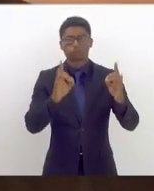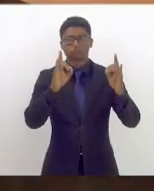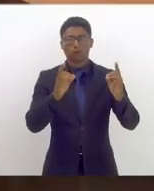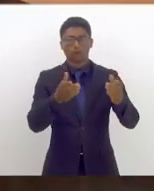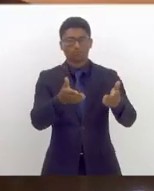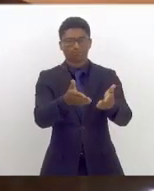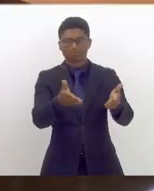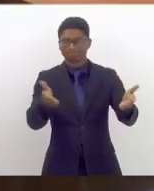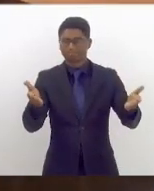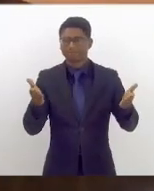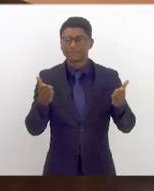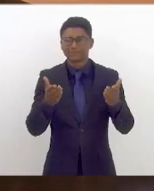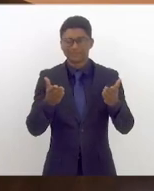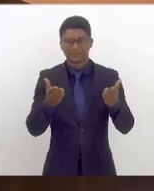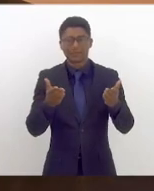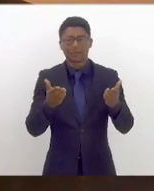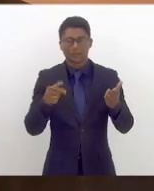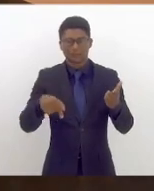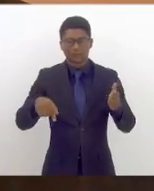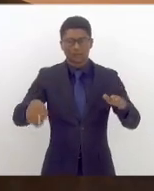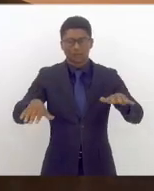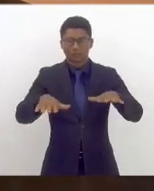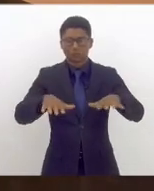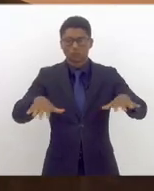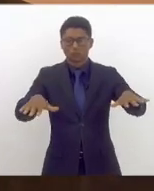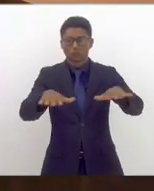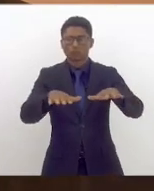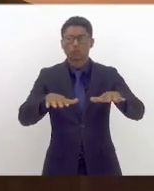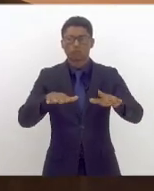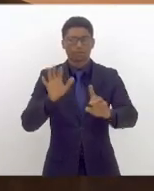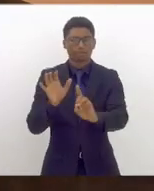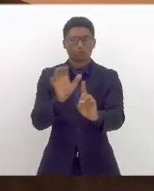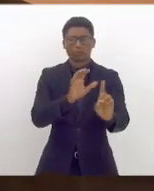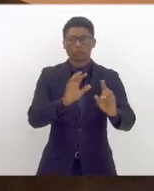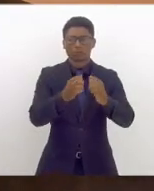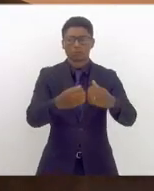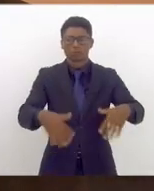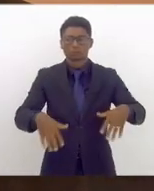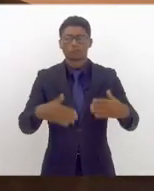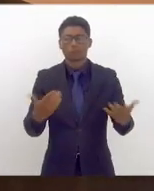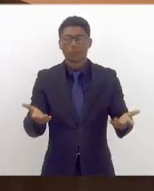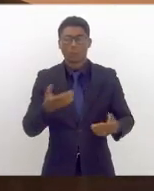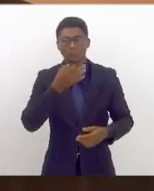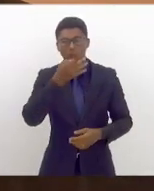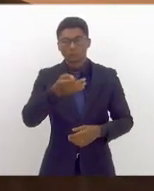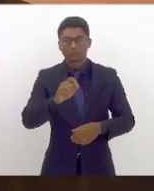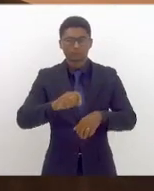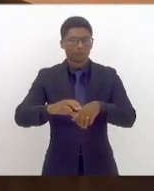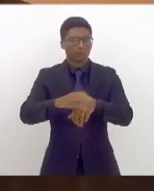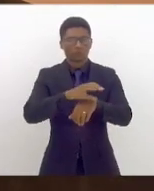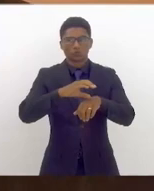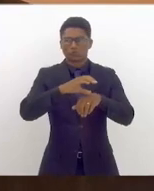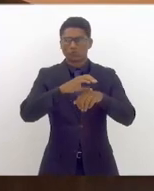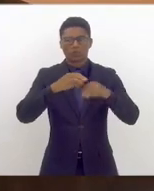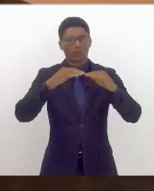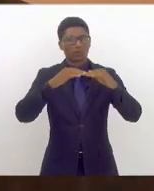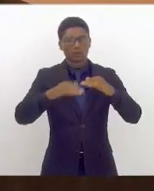então meu parecer o presidente é de uma inconstitucionalidade